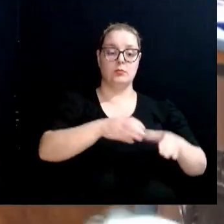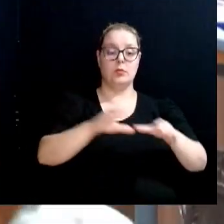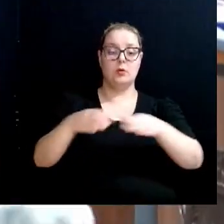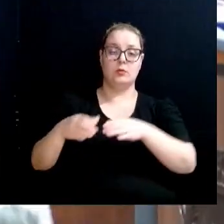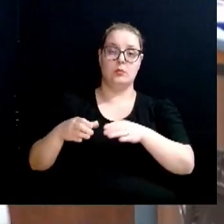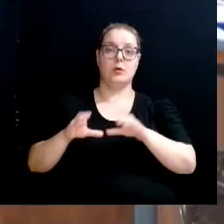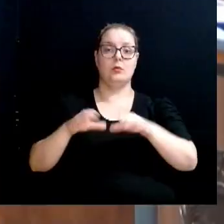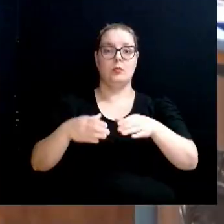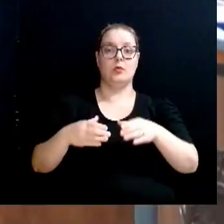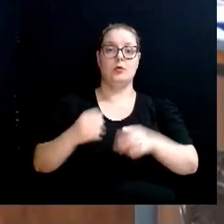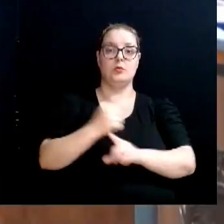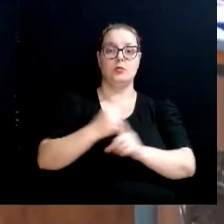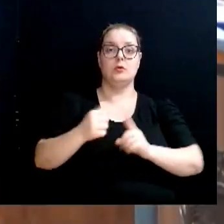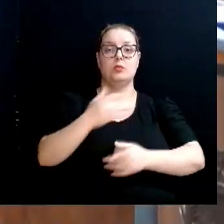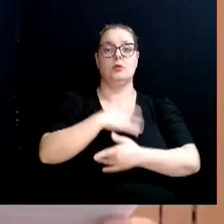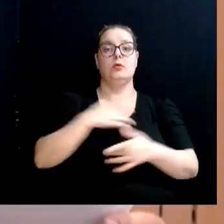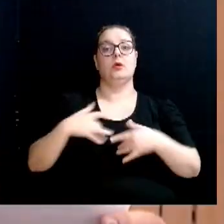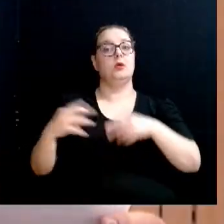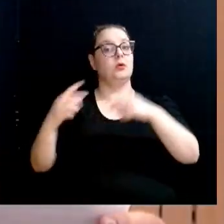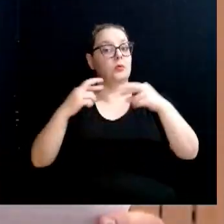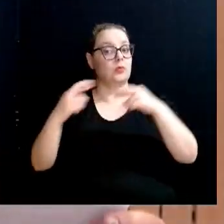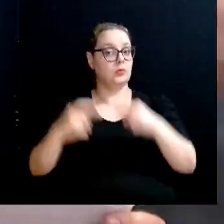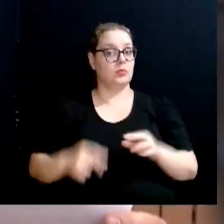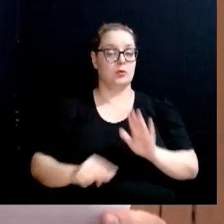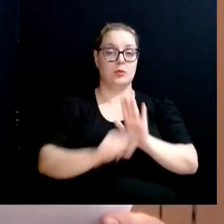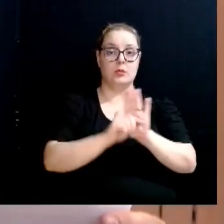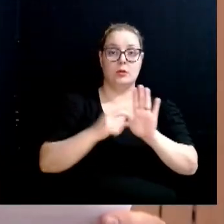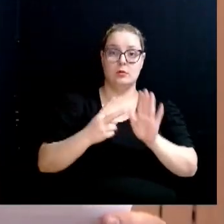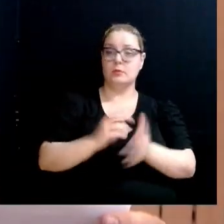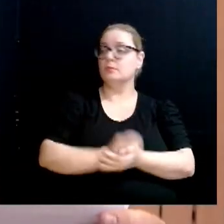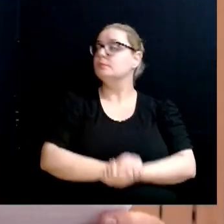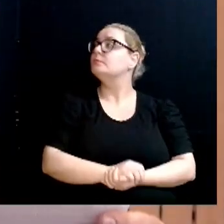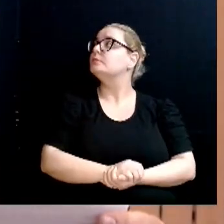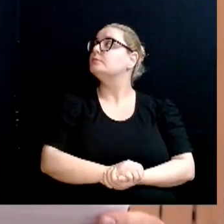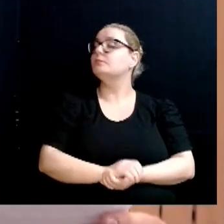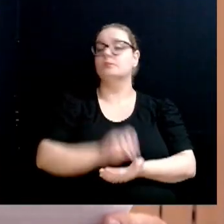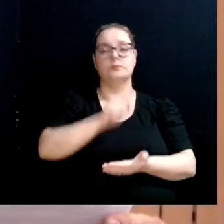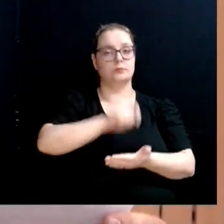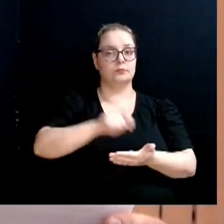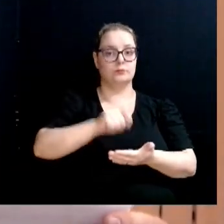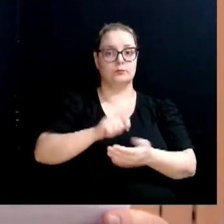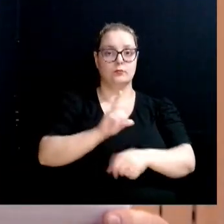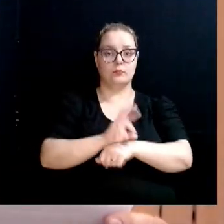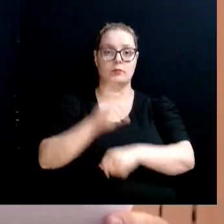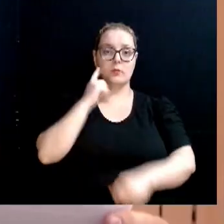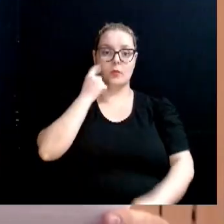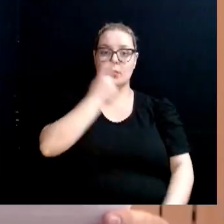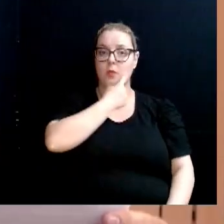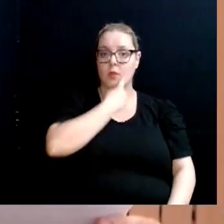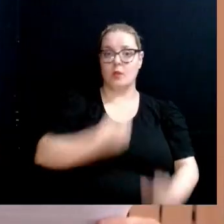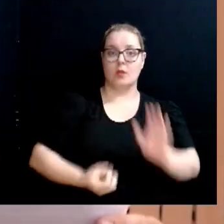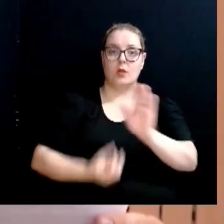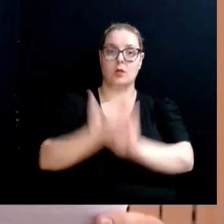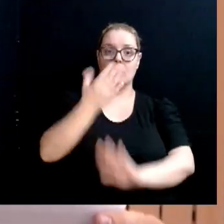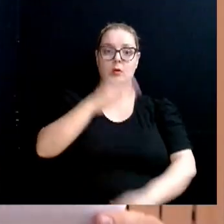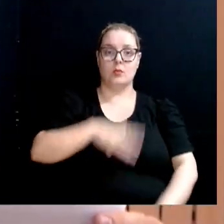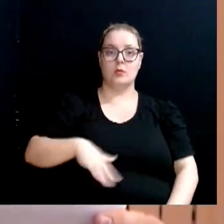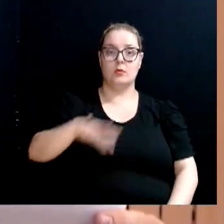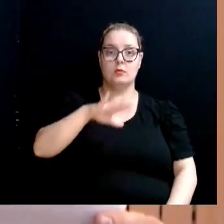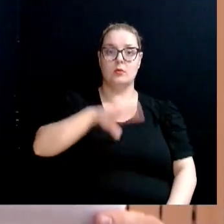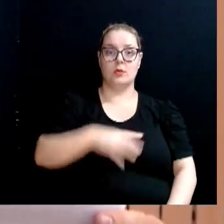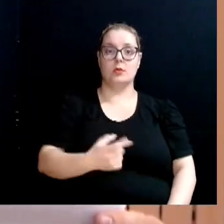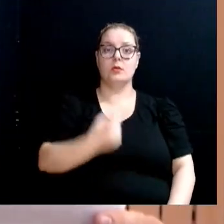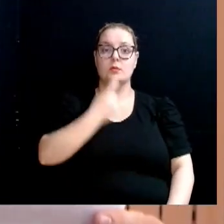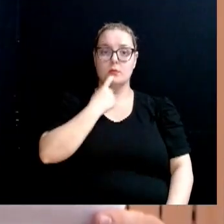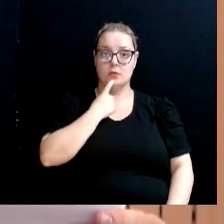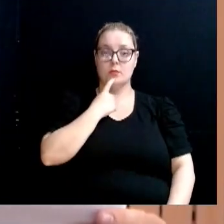Saúde analisaram o item 2. De autoria do senhor Dr. Ianco, que institui, no âmbito do município de Campinas, programa